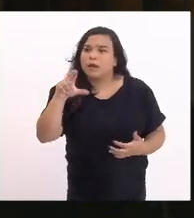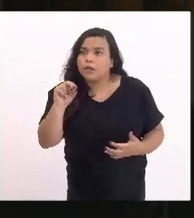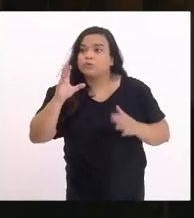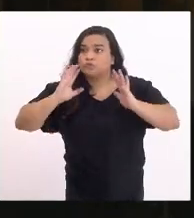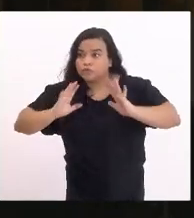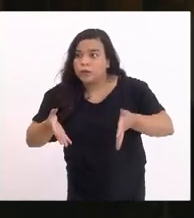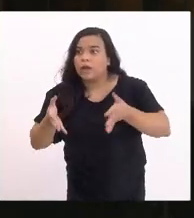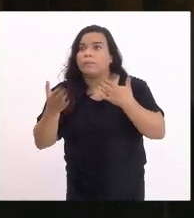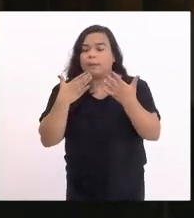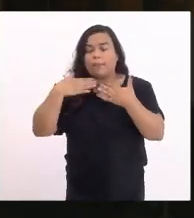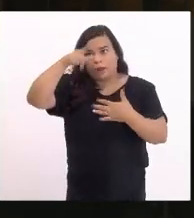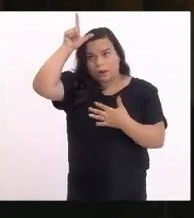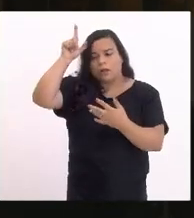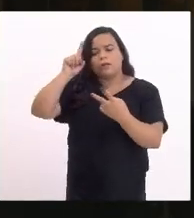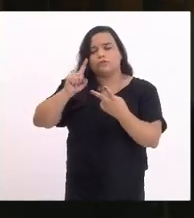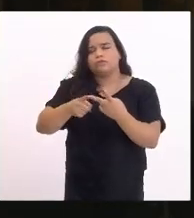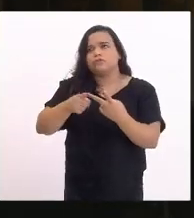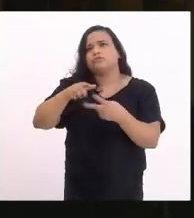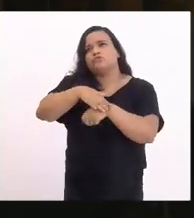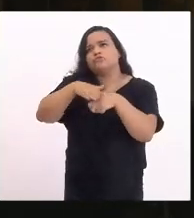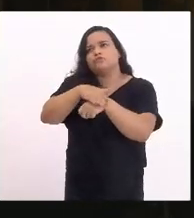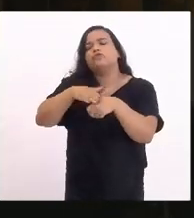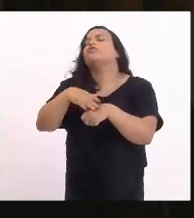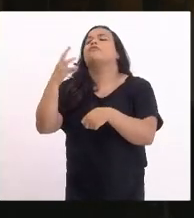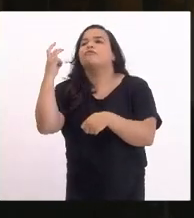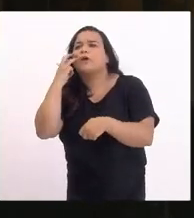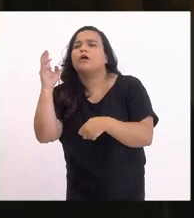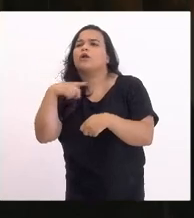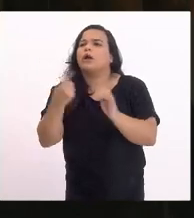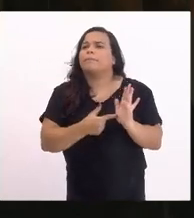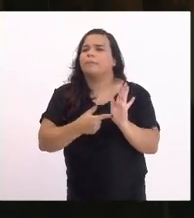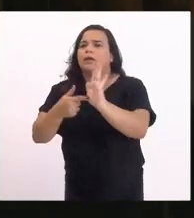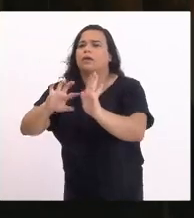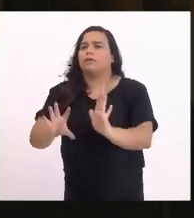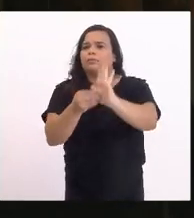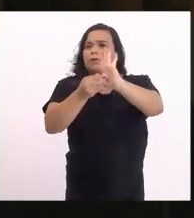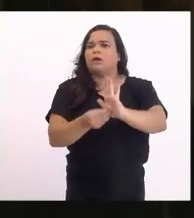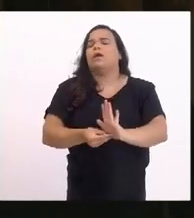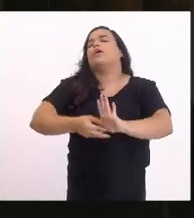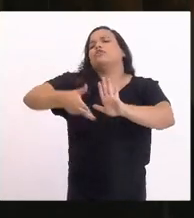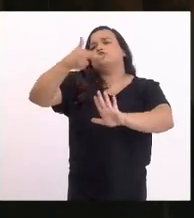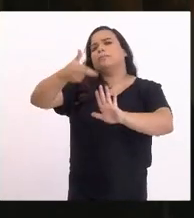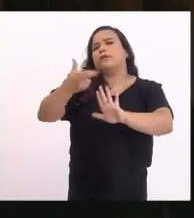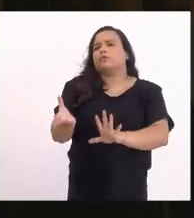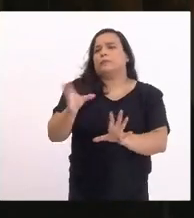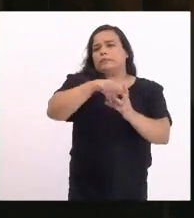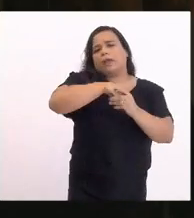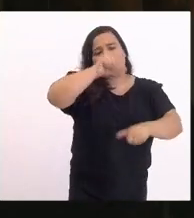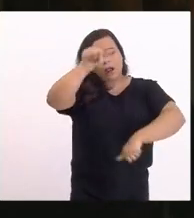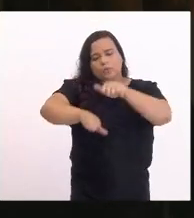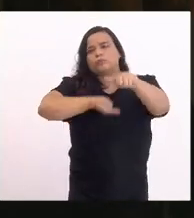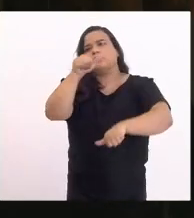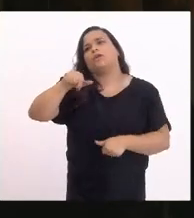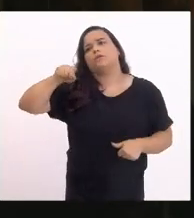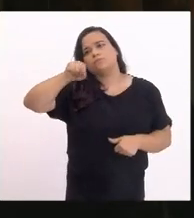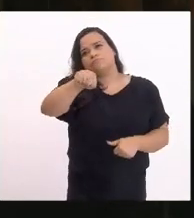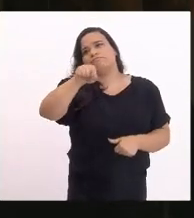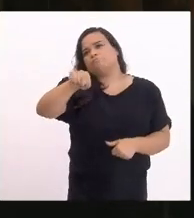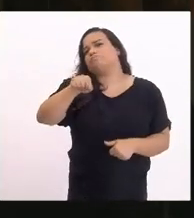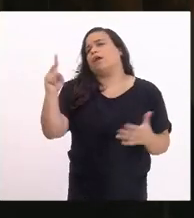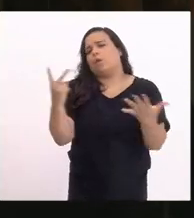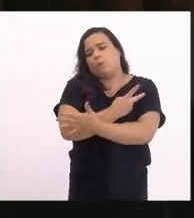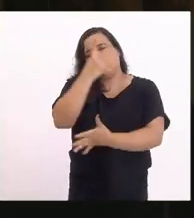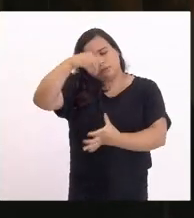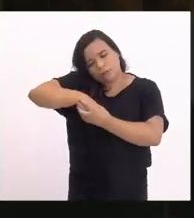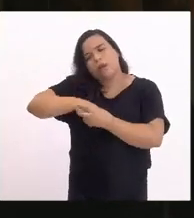apresentar uma emenda ao regimento interno, alterando esta aberração que é praticada na Alerj.